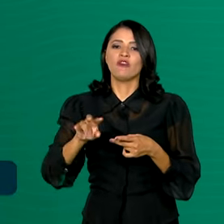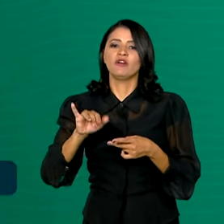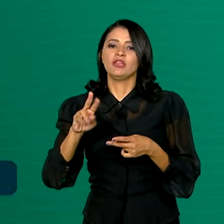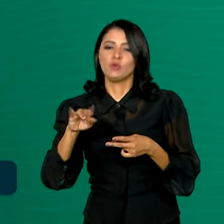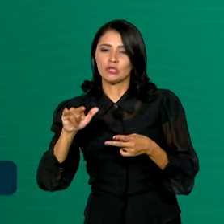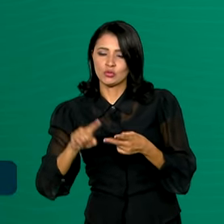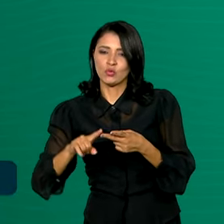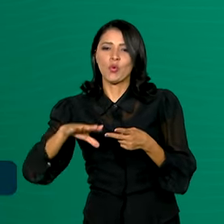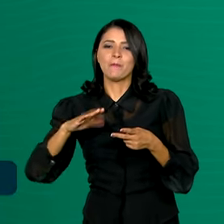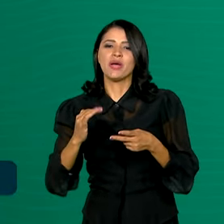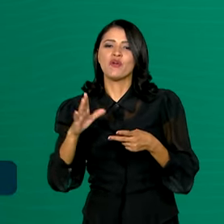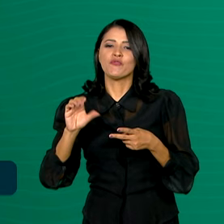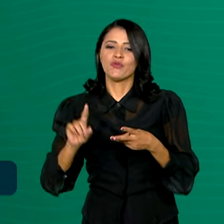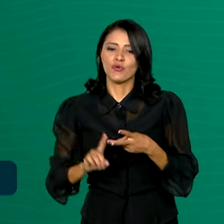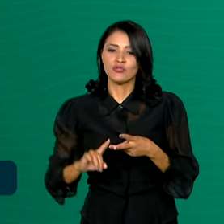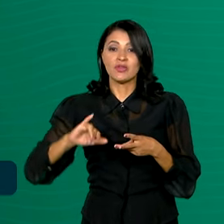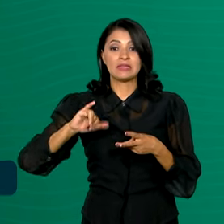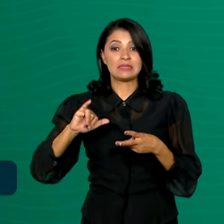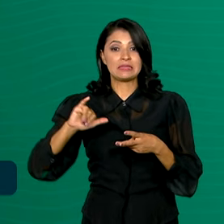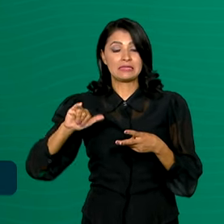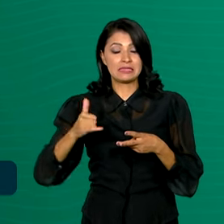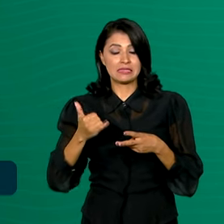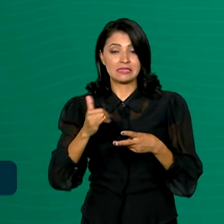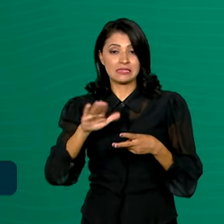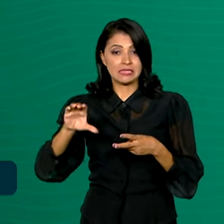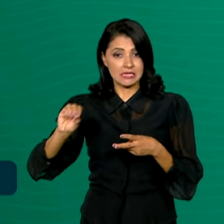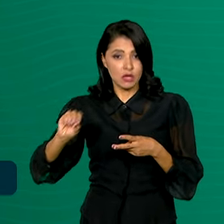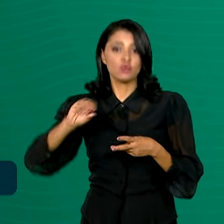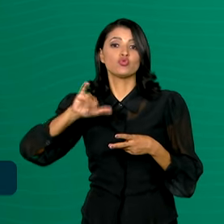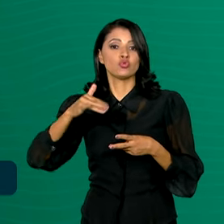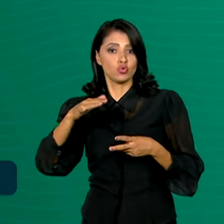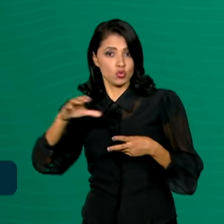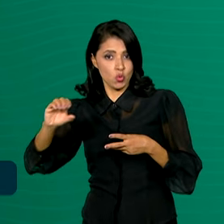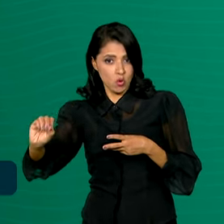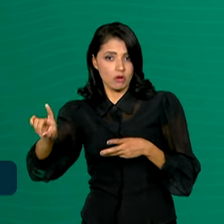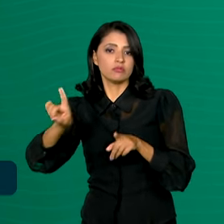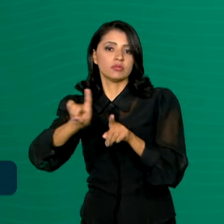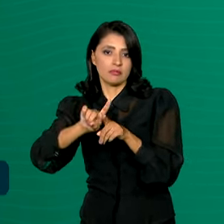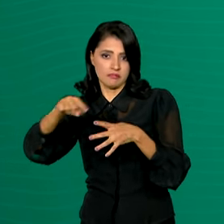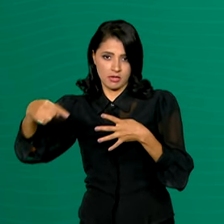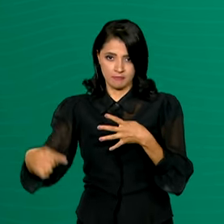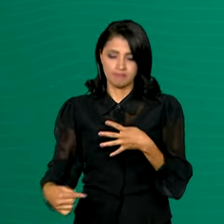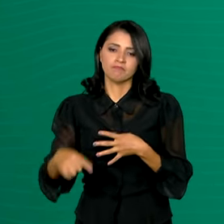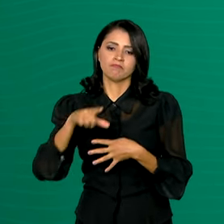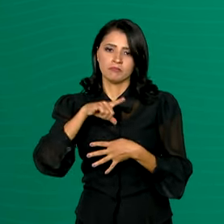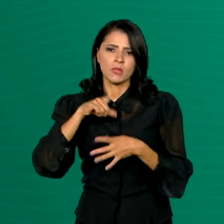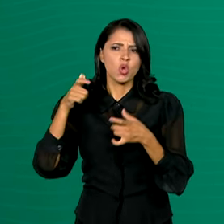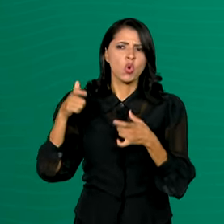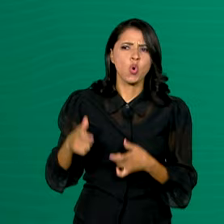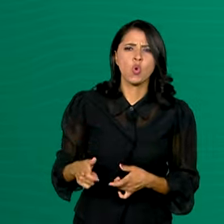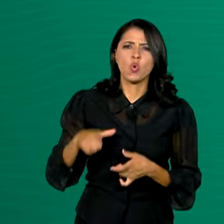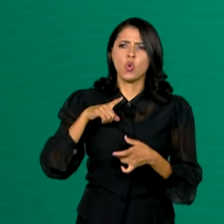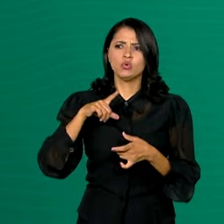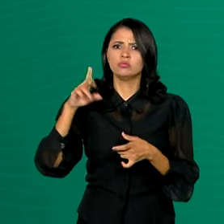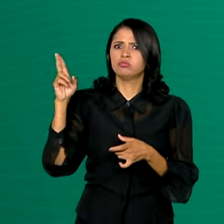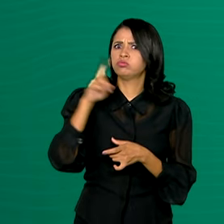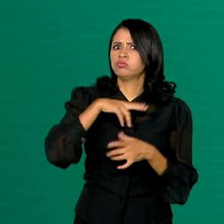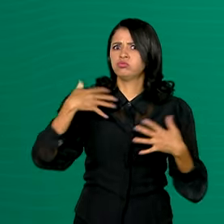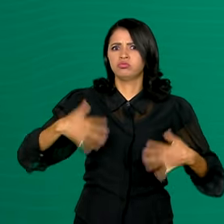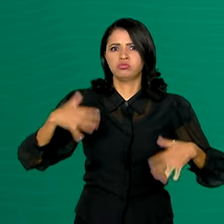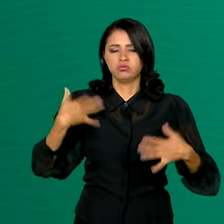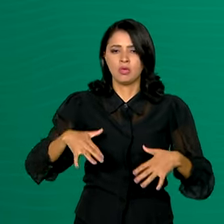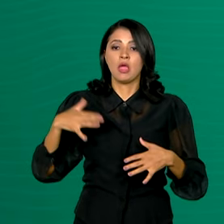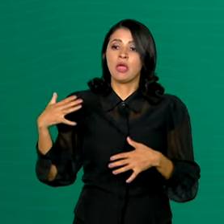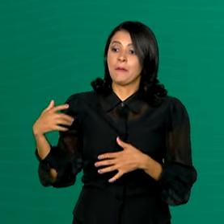do Meriti, na Baixada Fluminense, estão na lista. Nos locais em que há decreto de calamidade, o pagamento do Bolsa Família